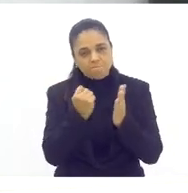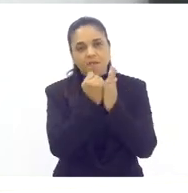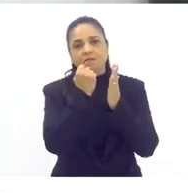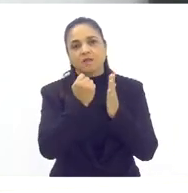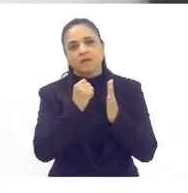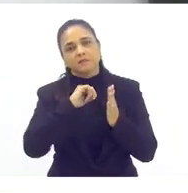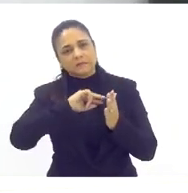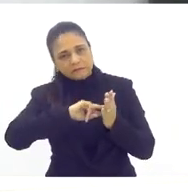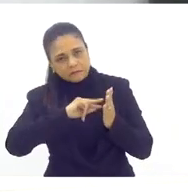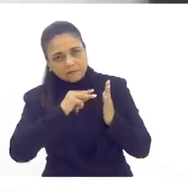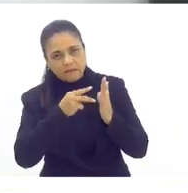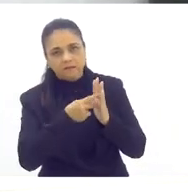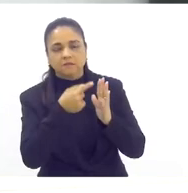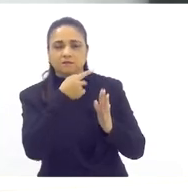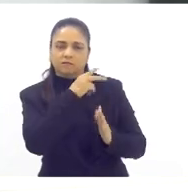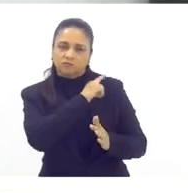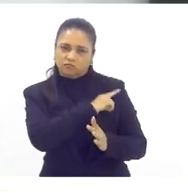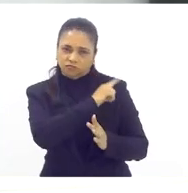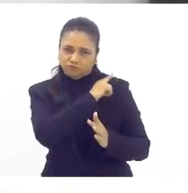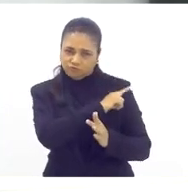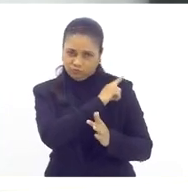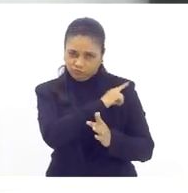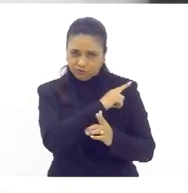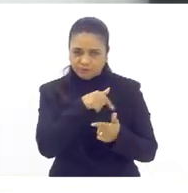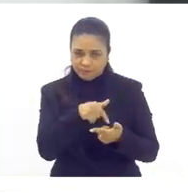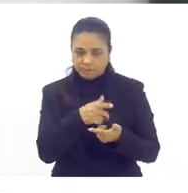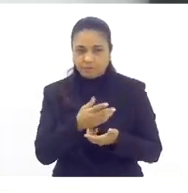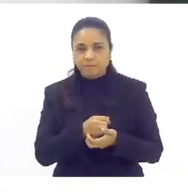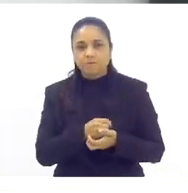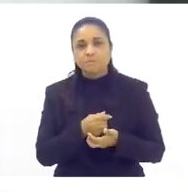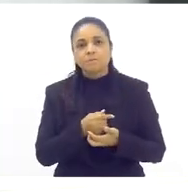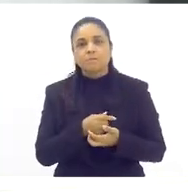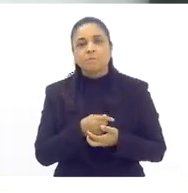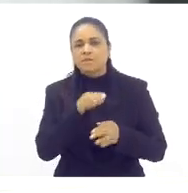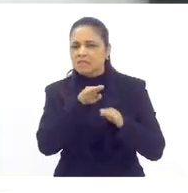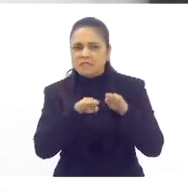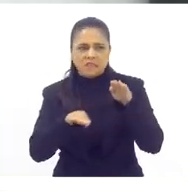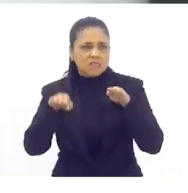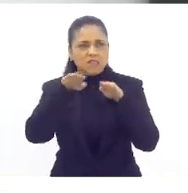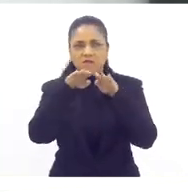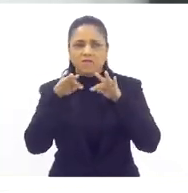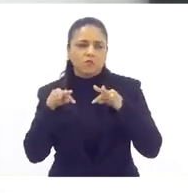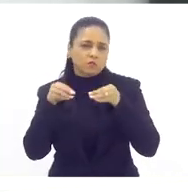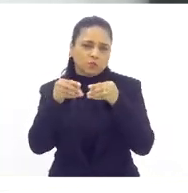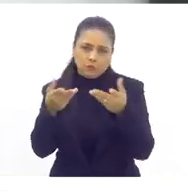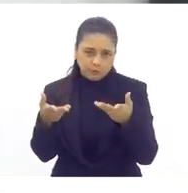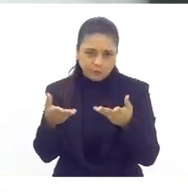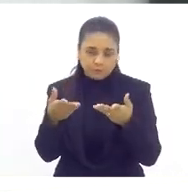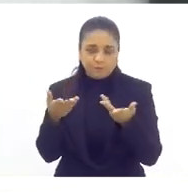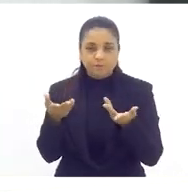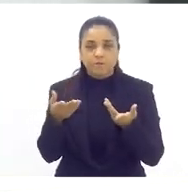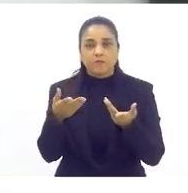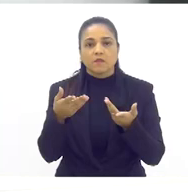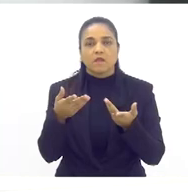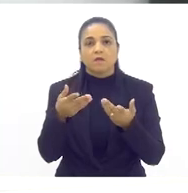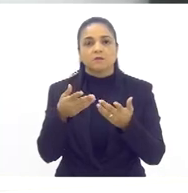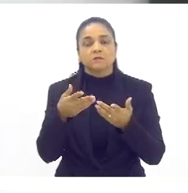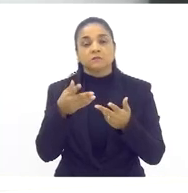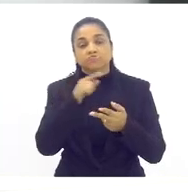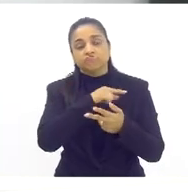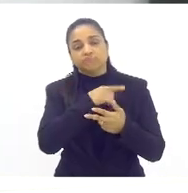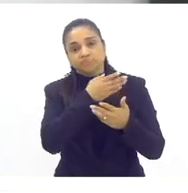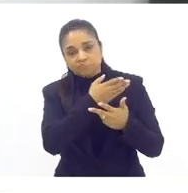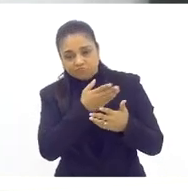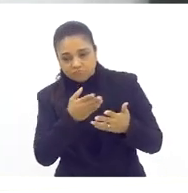significativamente a gestão em todos os seus níveis E aí passando né por essa questão da da